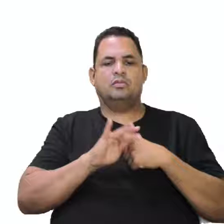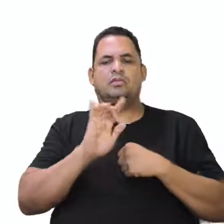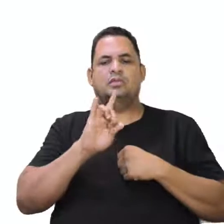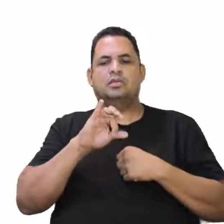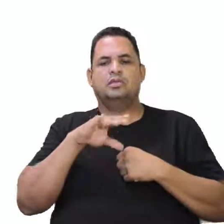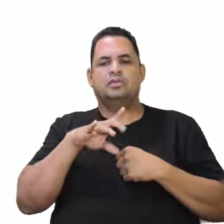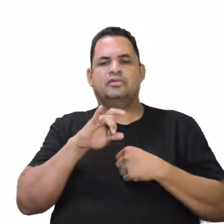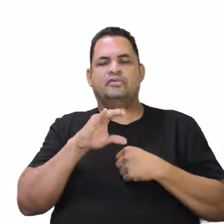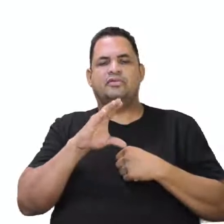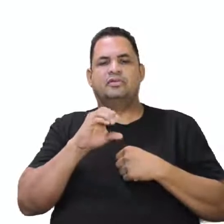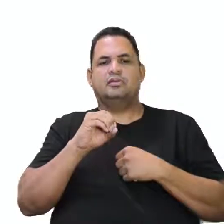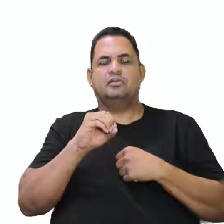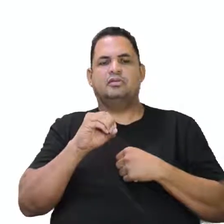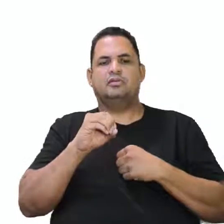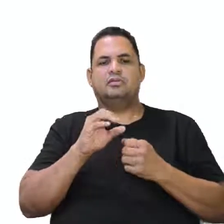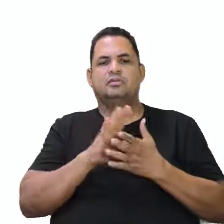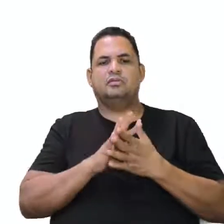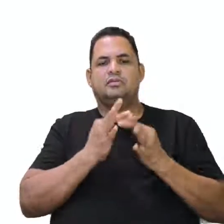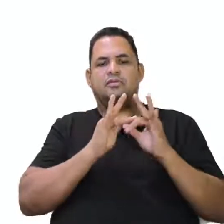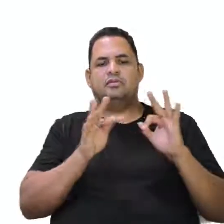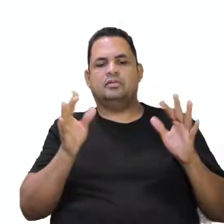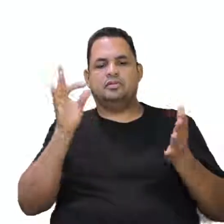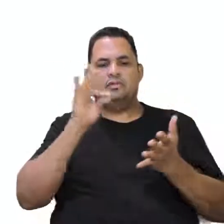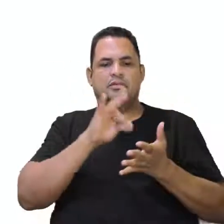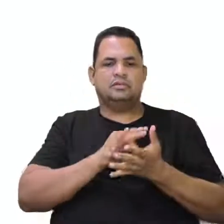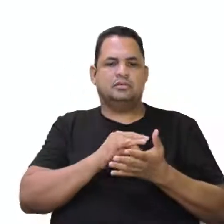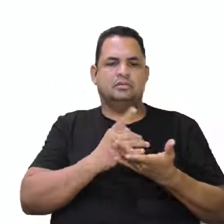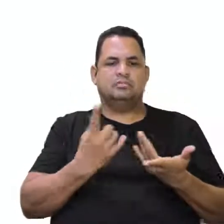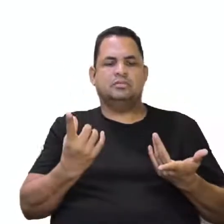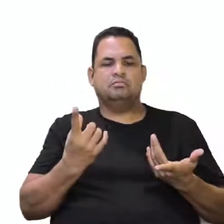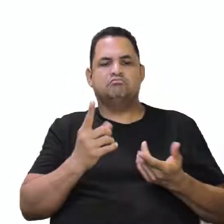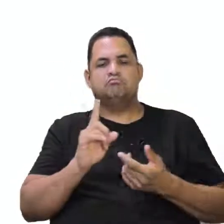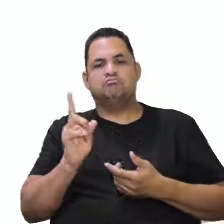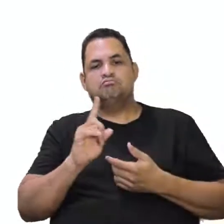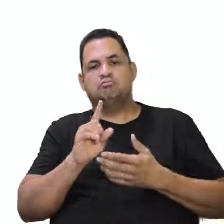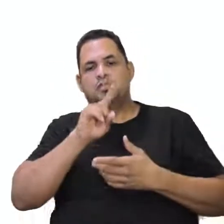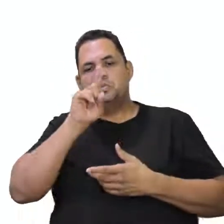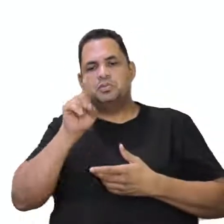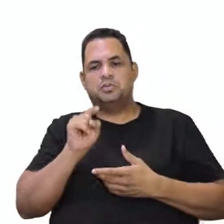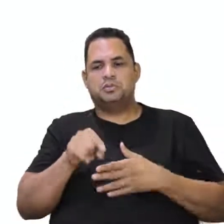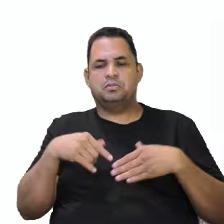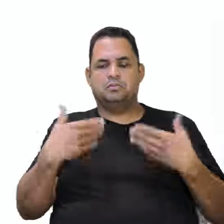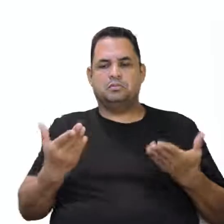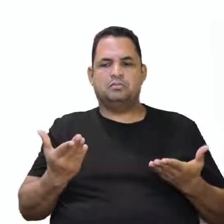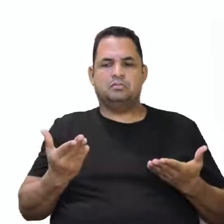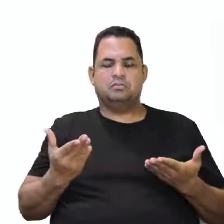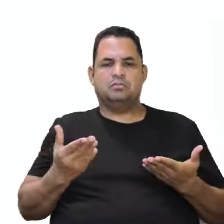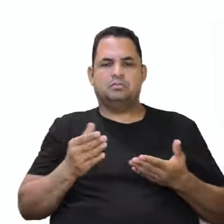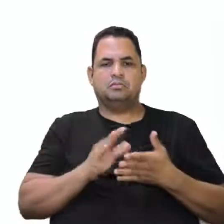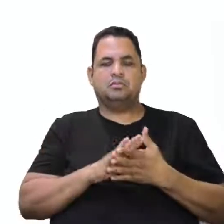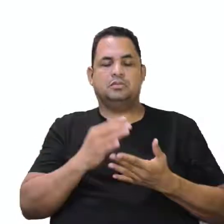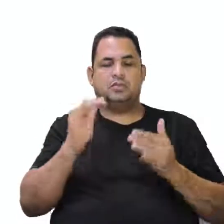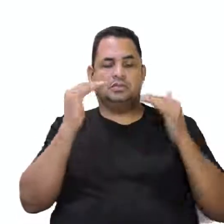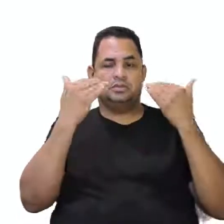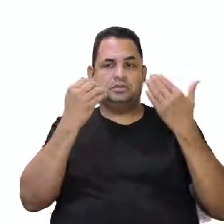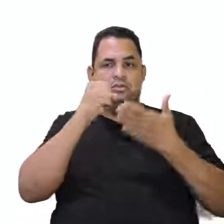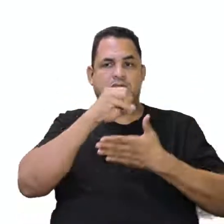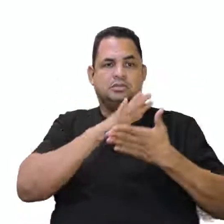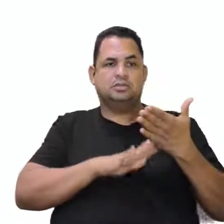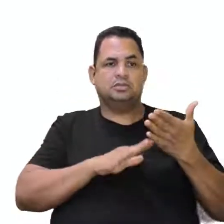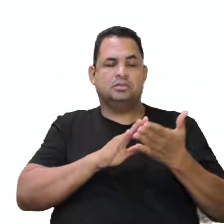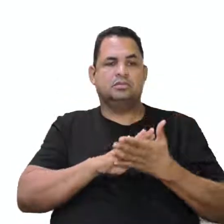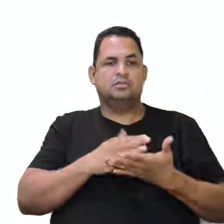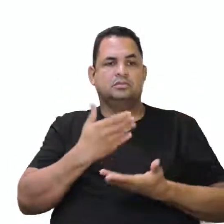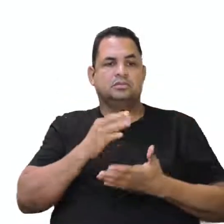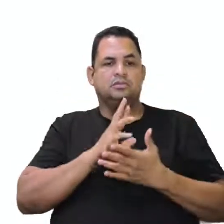no plural ou numa frase afirmativa, negativa, interrogativa. Então, vai se ligando nessas questões para